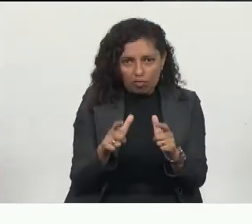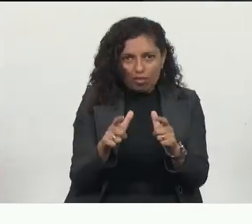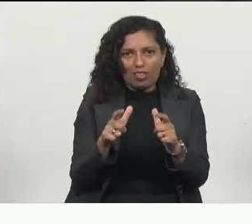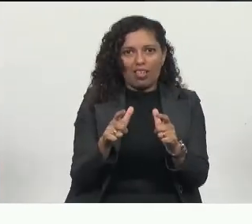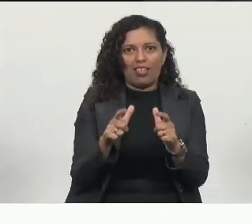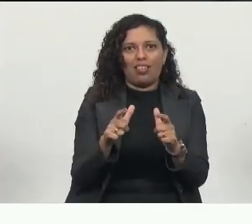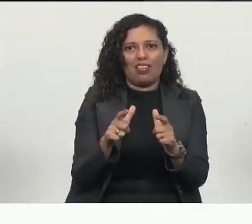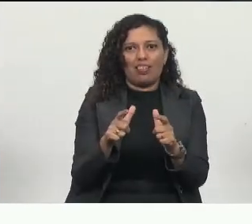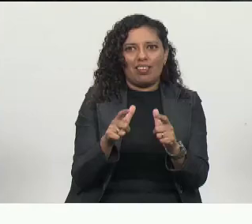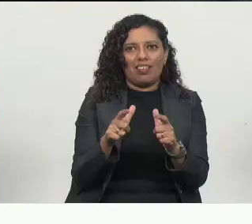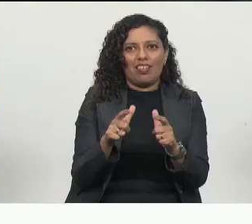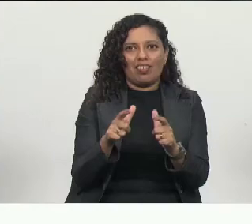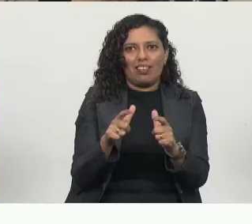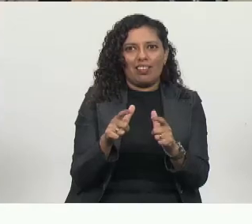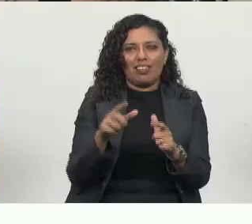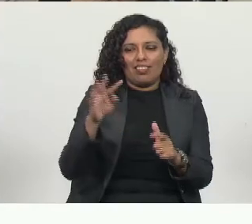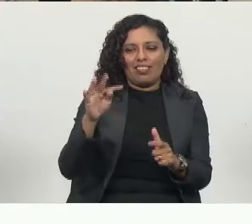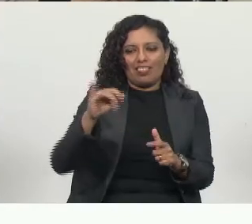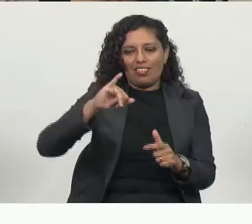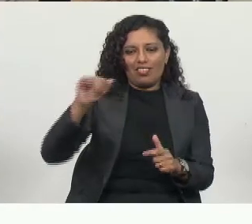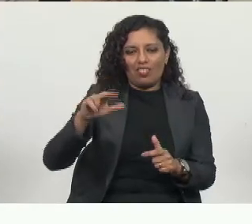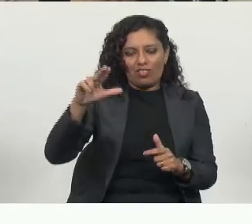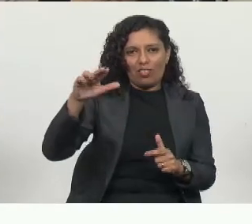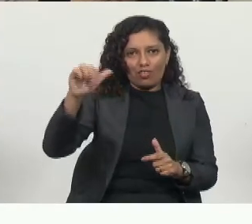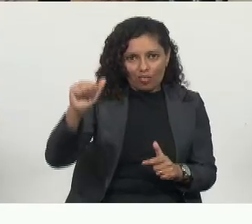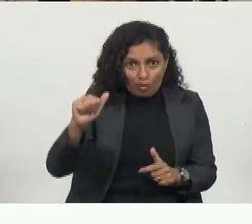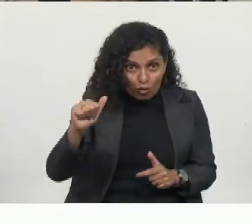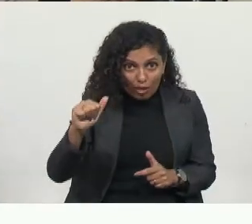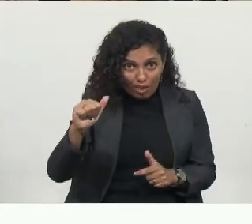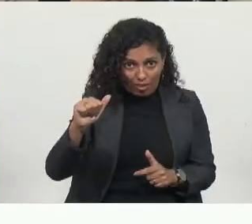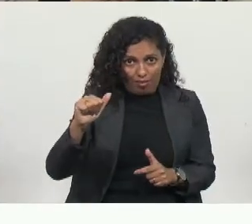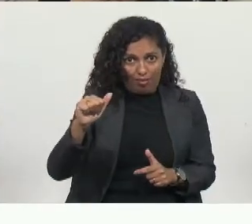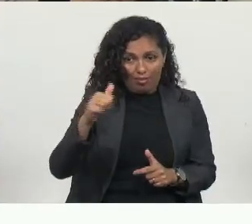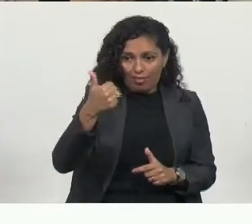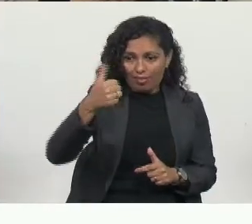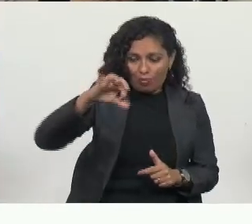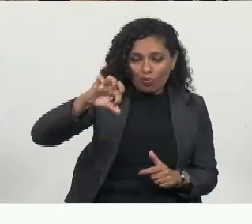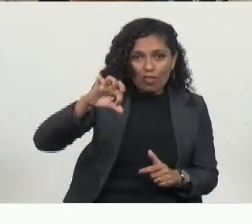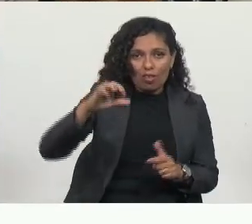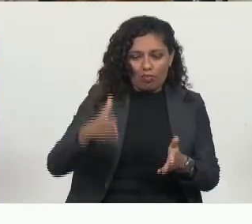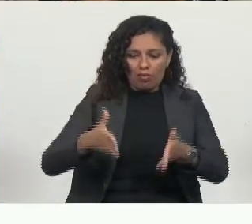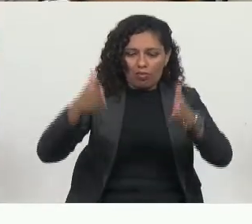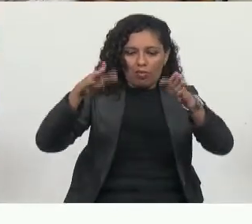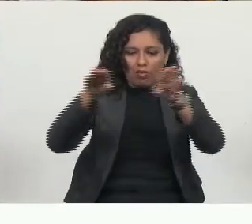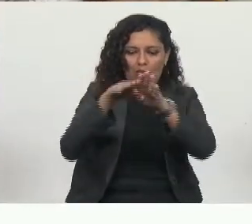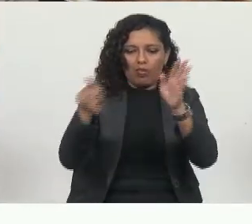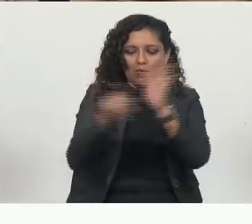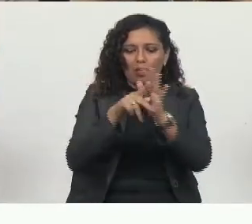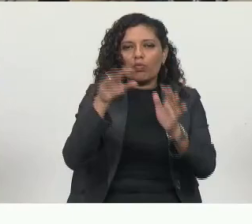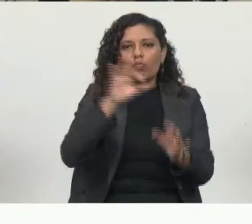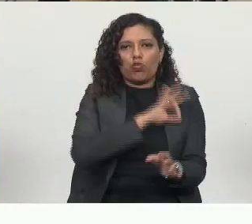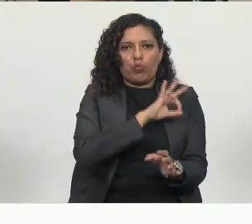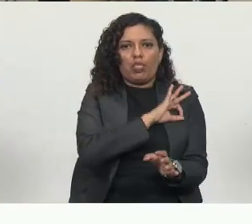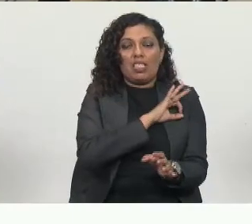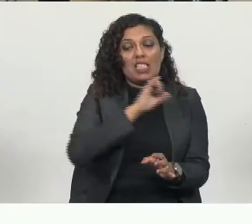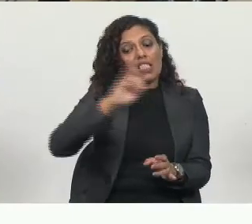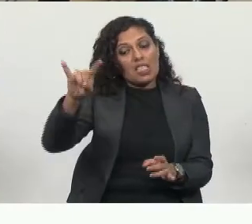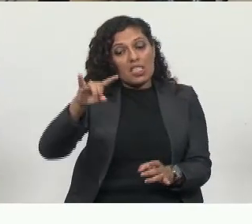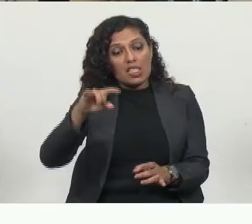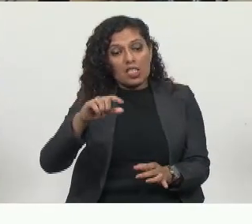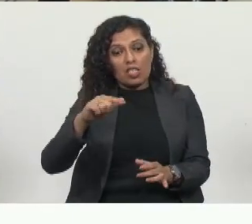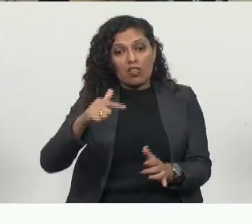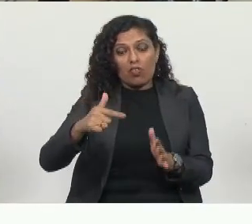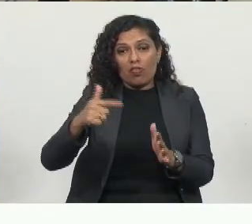Vila Isabel, exatamente. Na 18 eu estava ali na Satamina, vou ter que mudar. Mas isso é muito